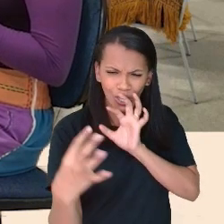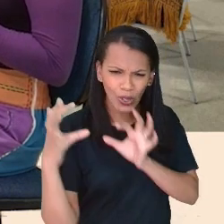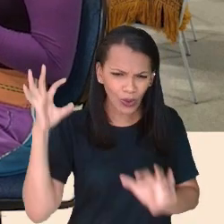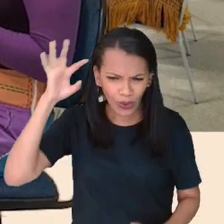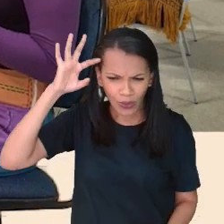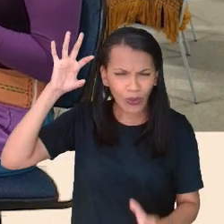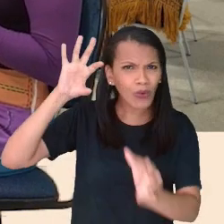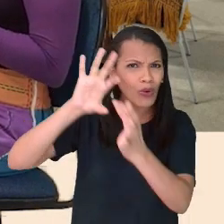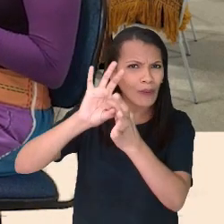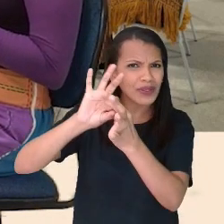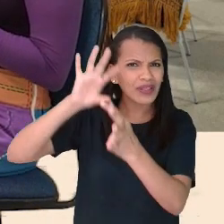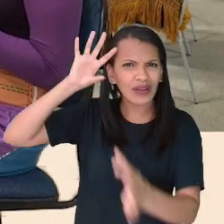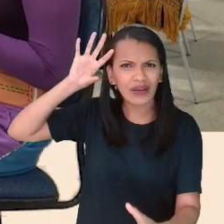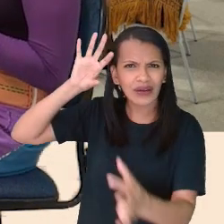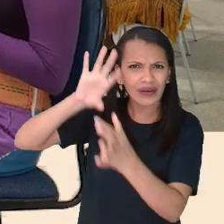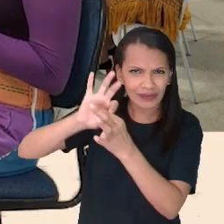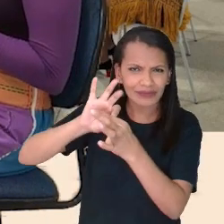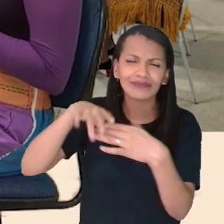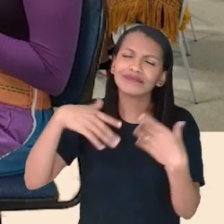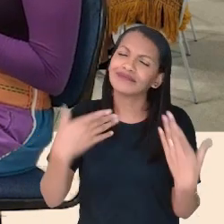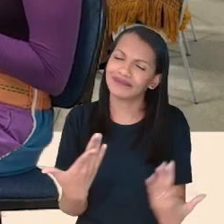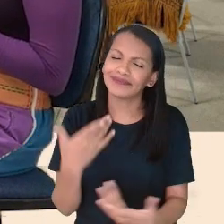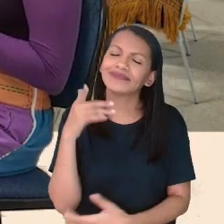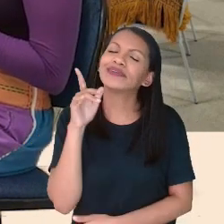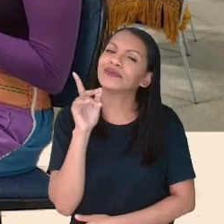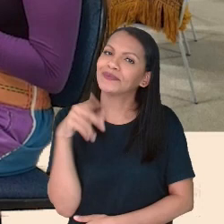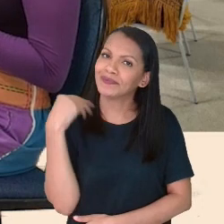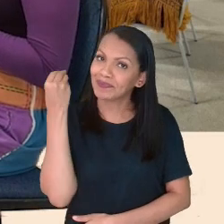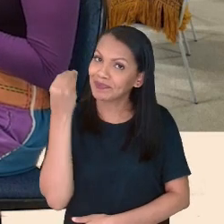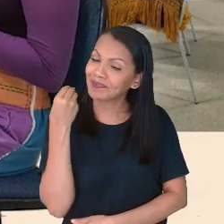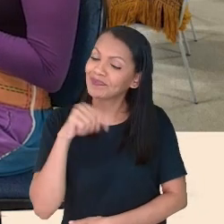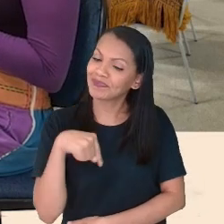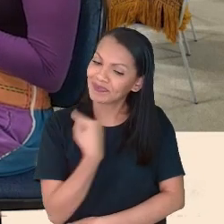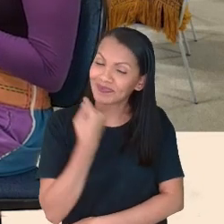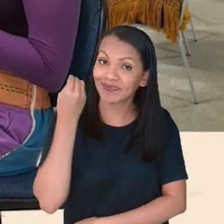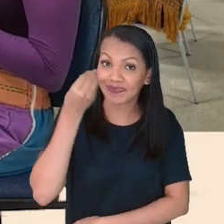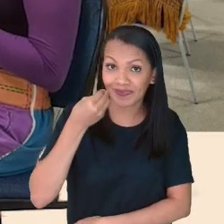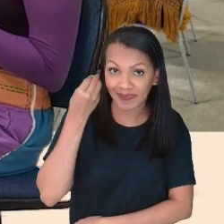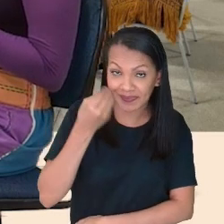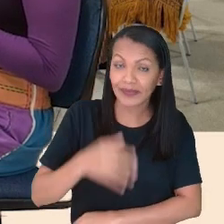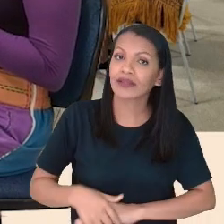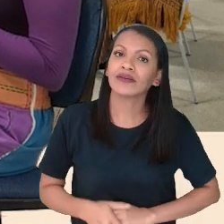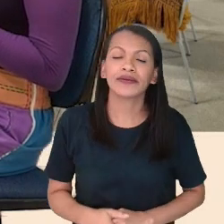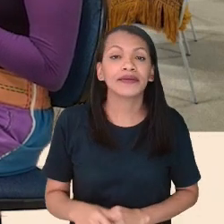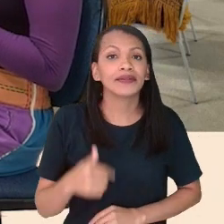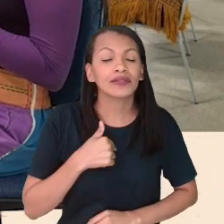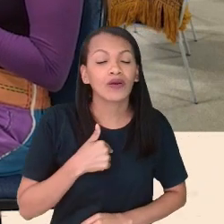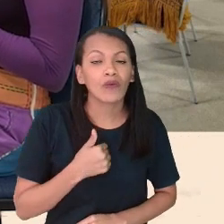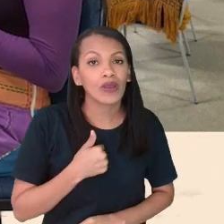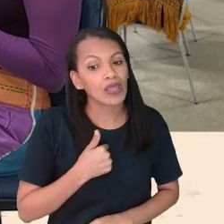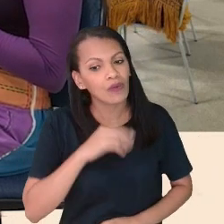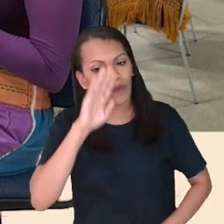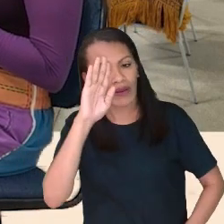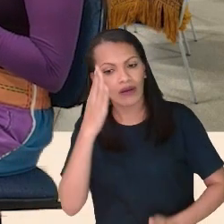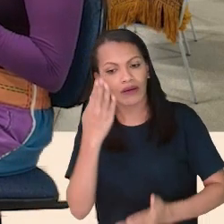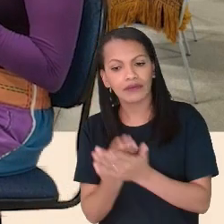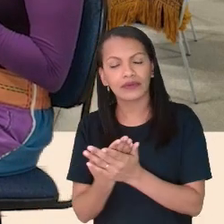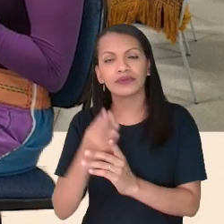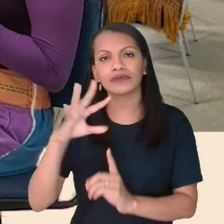das pessoas, elas servem para a nossa experiência. Sim. Né? Então, eu acredito, né, na